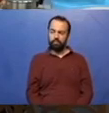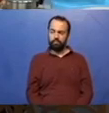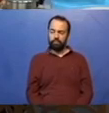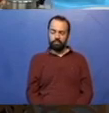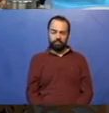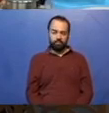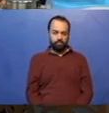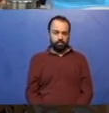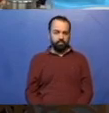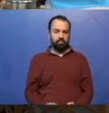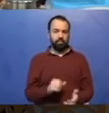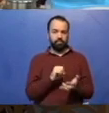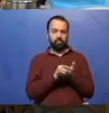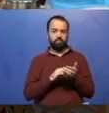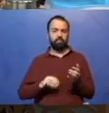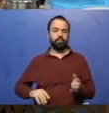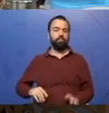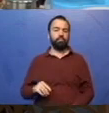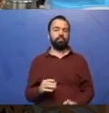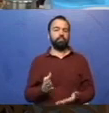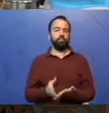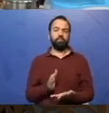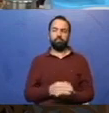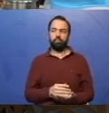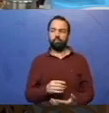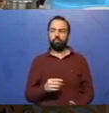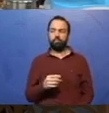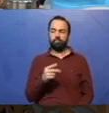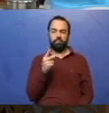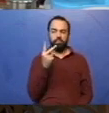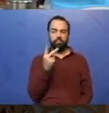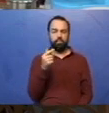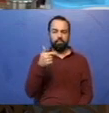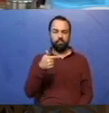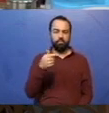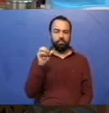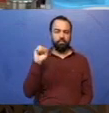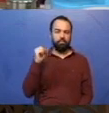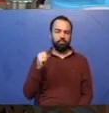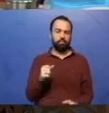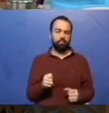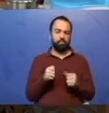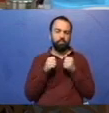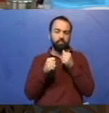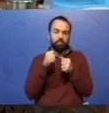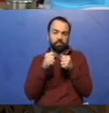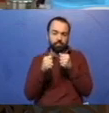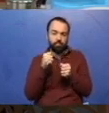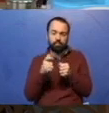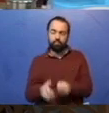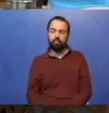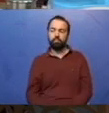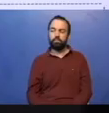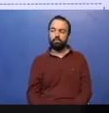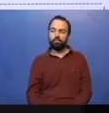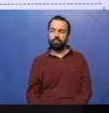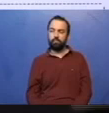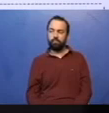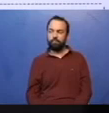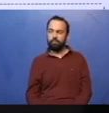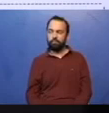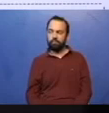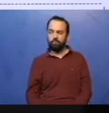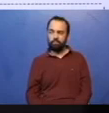A atividade da página 278, tá? É uma entrevista. Até hoje, principalmente